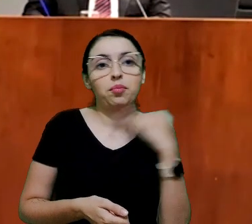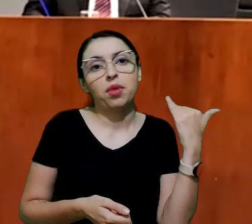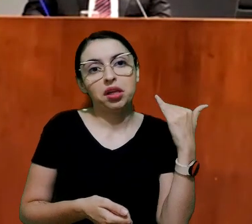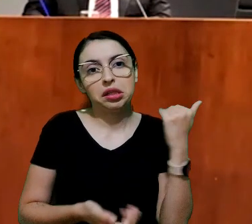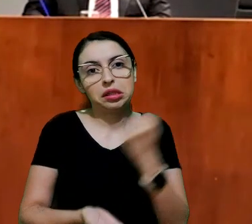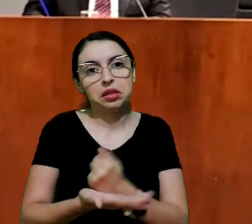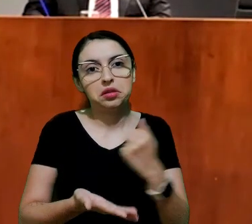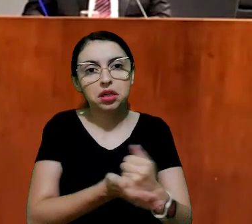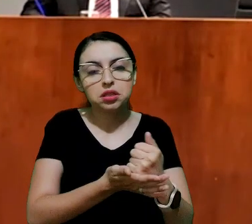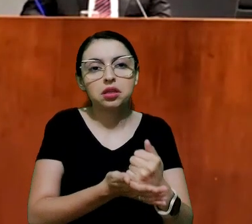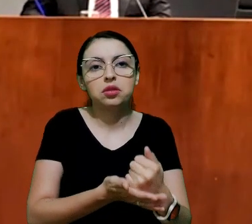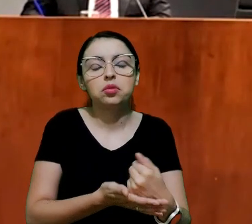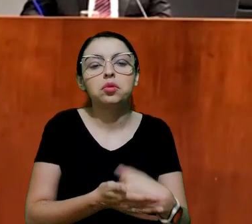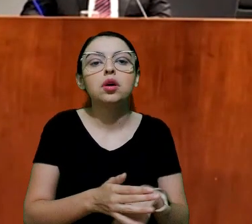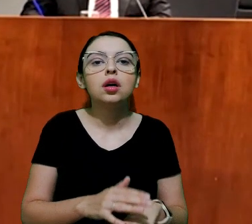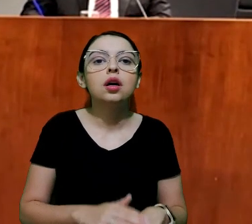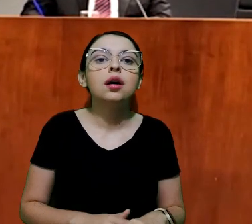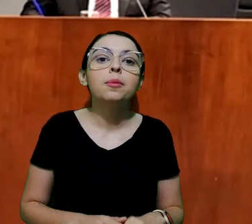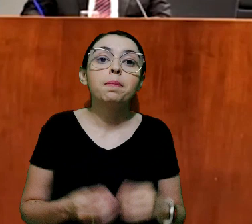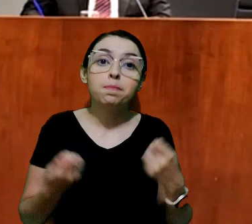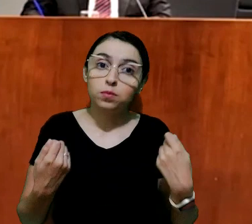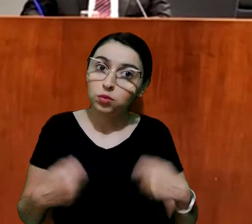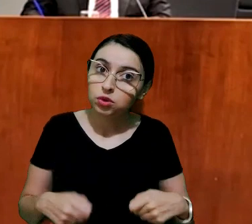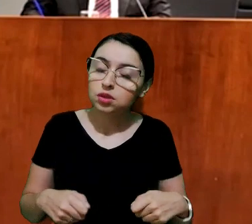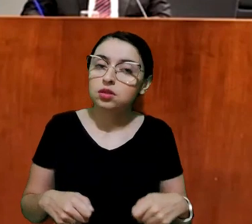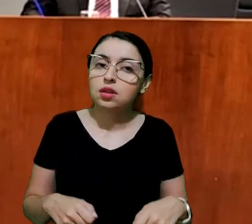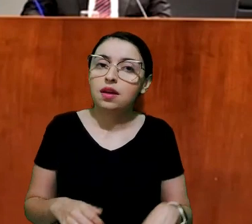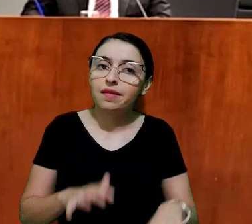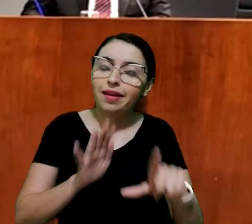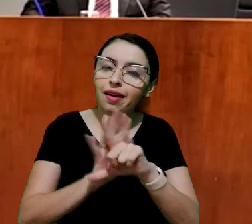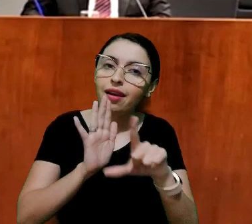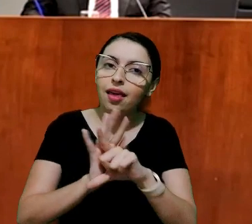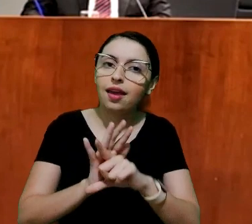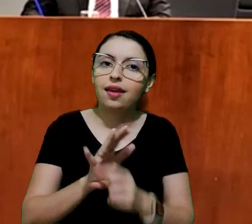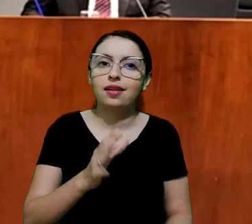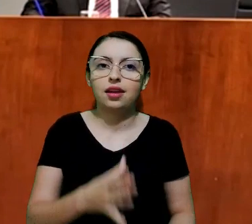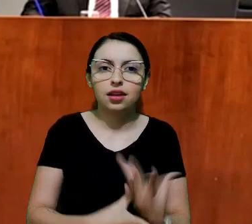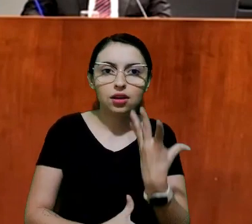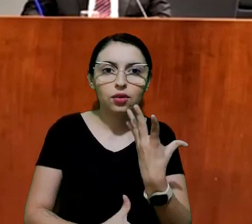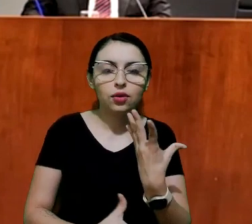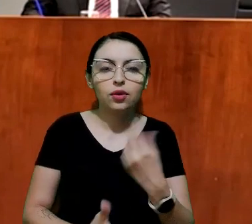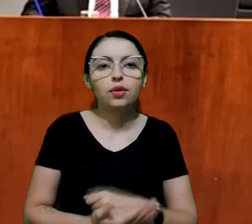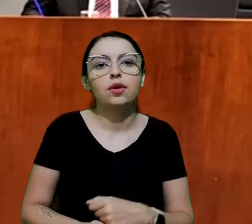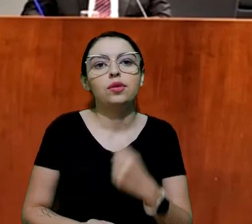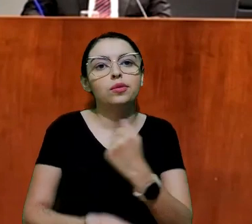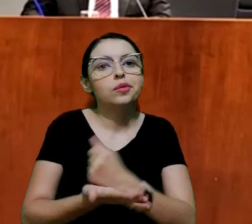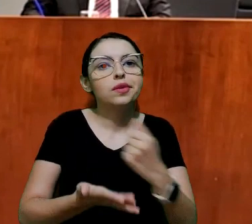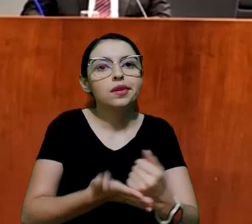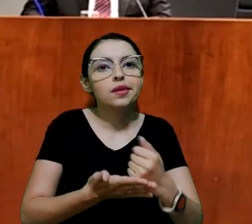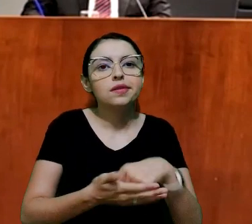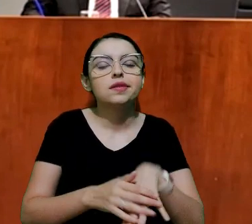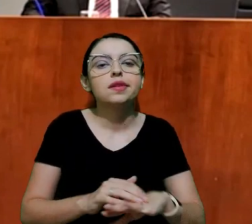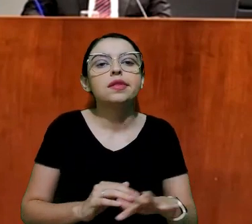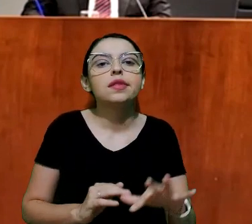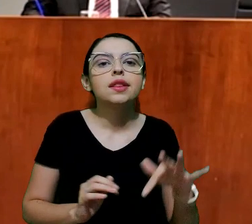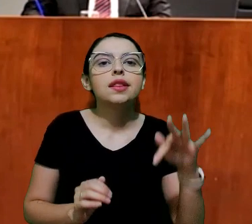testador que podia ter feito, como a lei o permitia, o testamento?